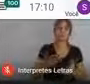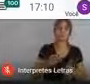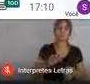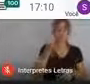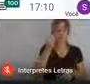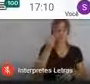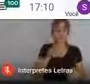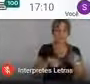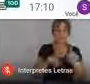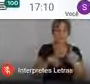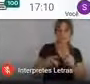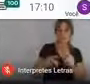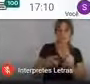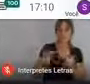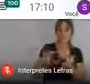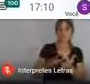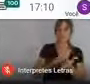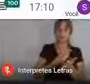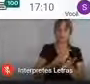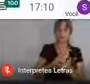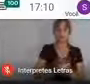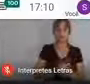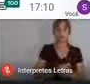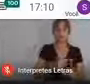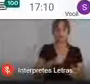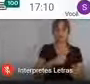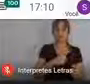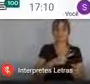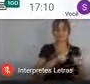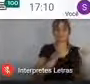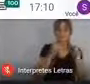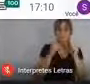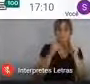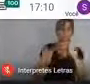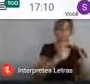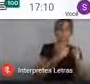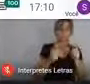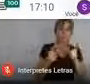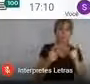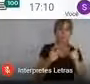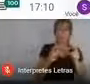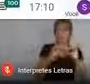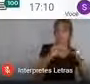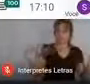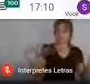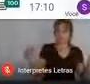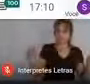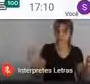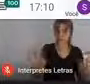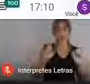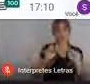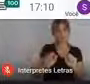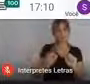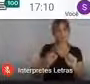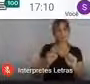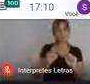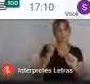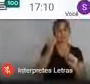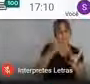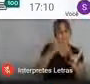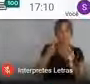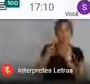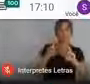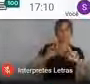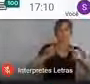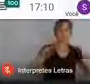que acontece somente em uma localidade ou em umas localidades em detrimento de outras,